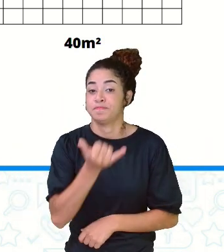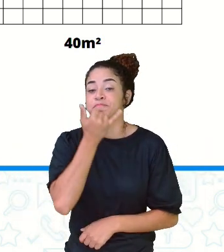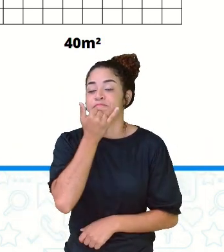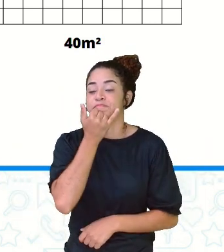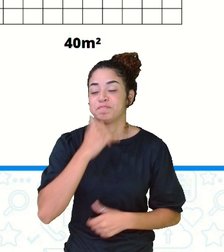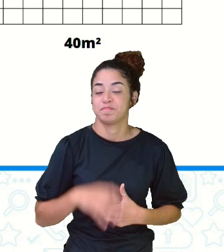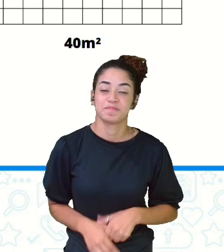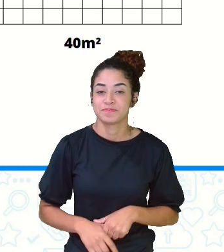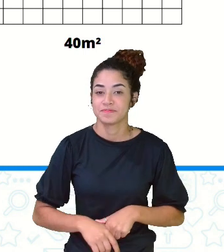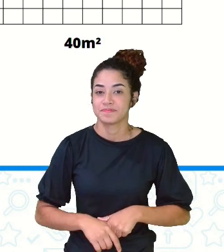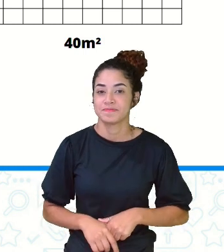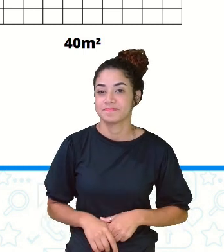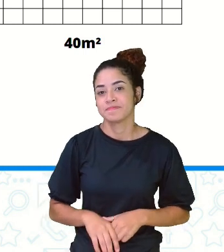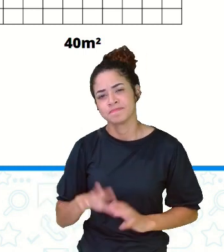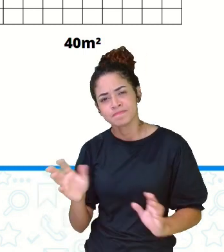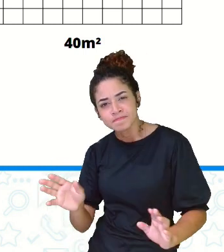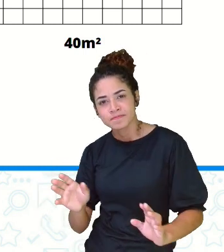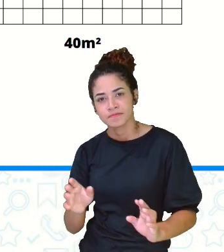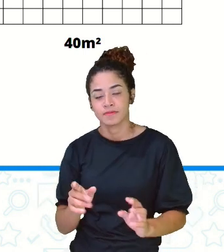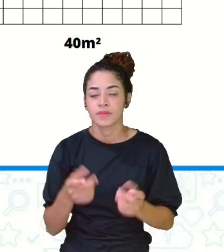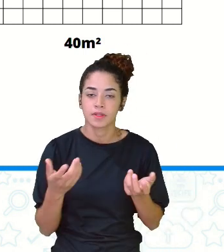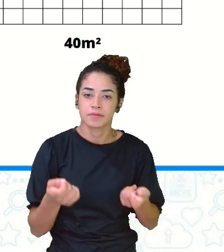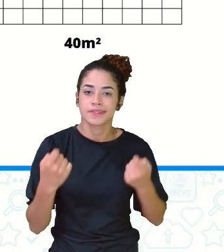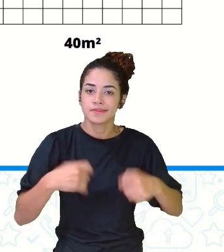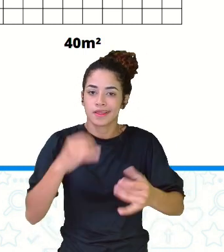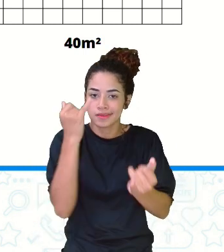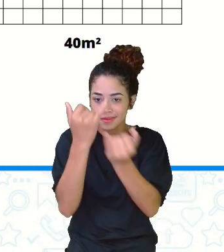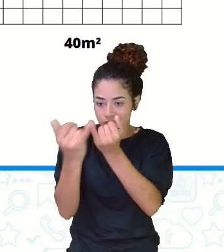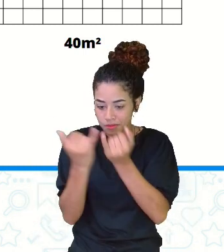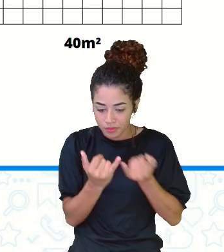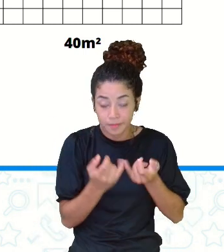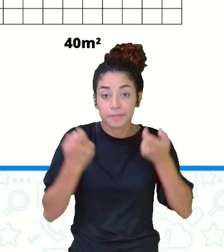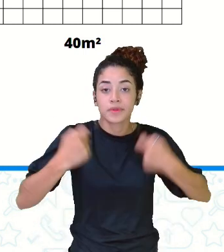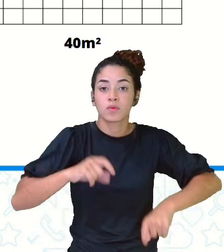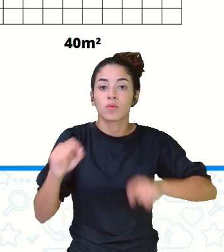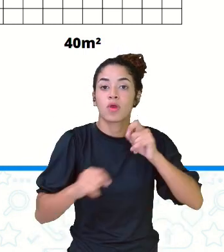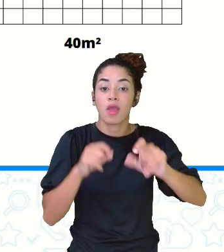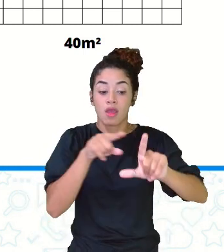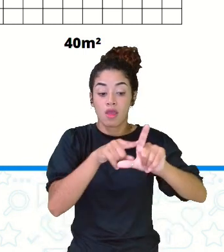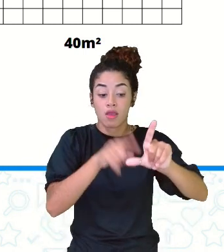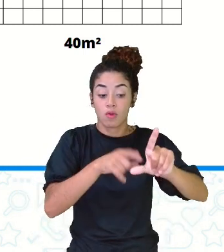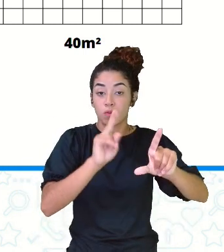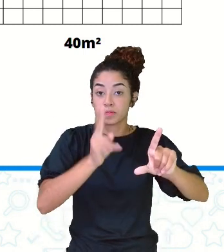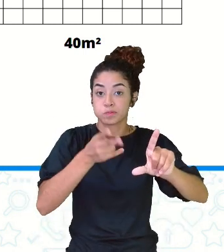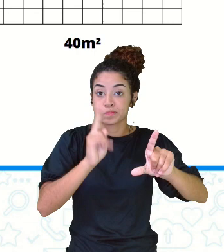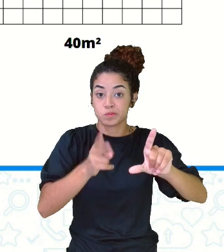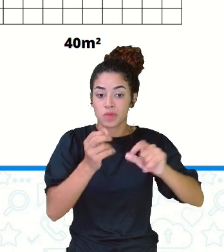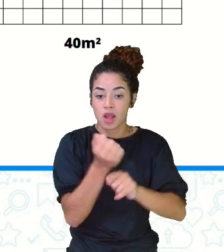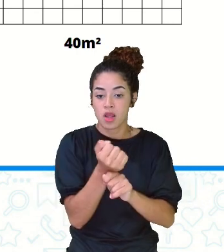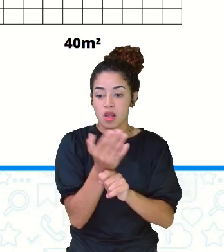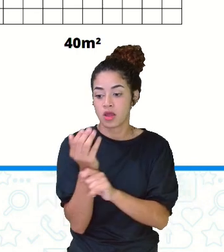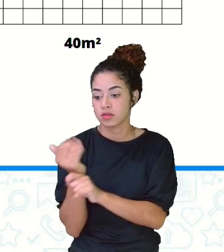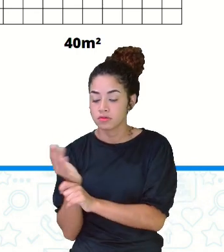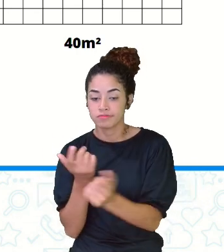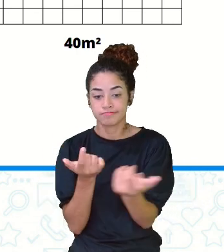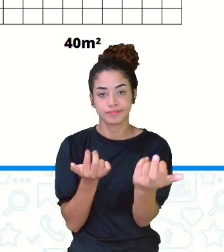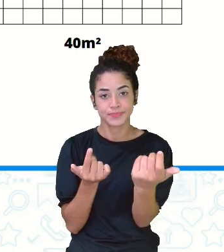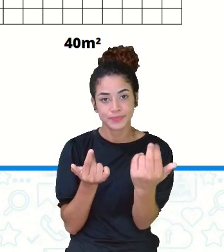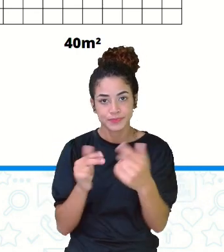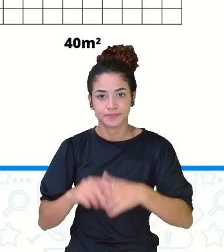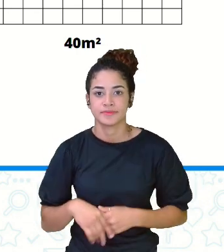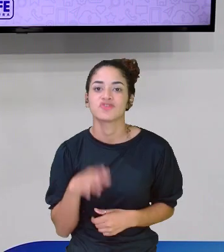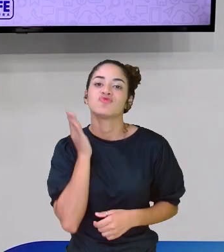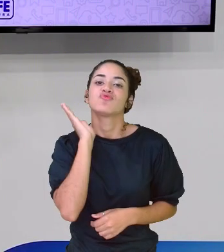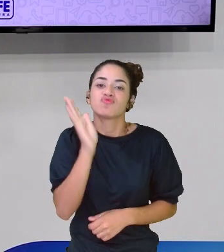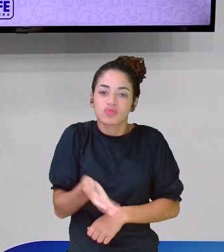Desculpa. Para que sejam semelhantes, eles precisam ter ângulos iguais e lados proporcionais. Foi o